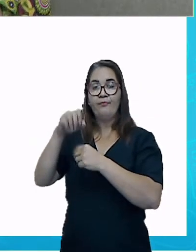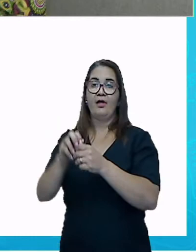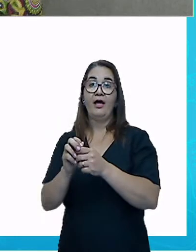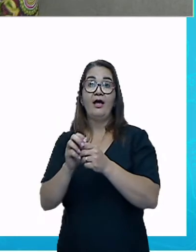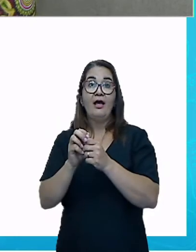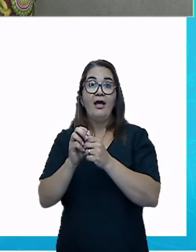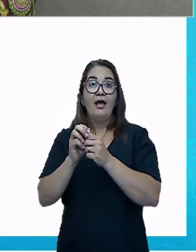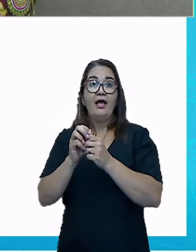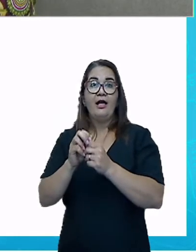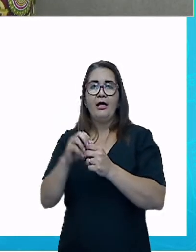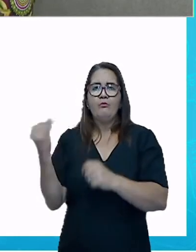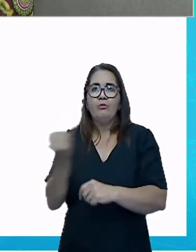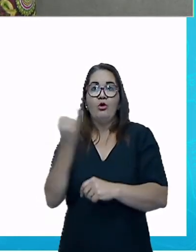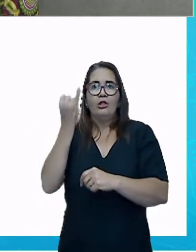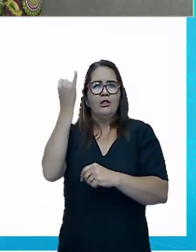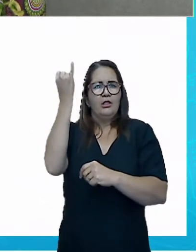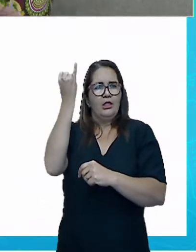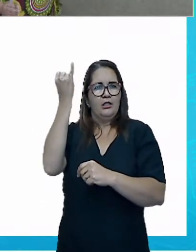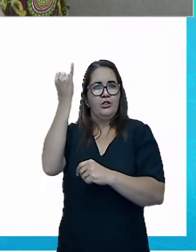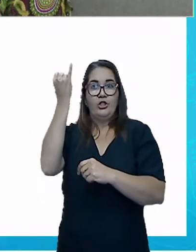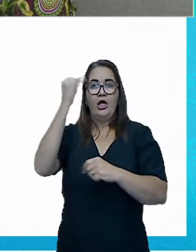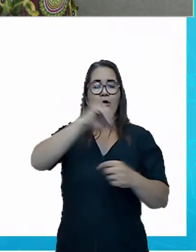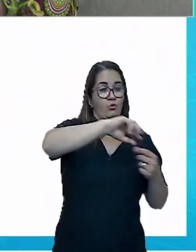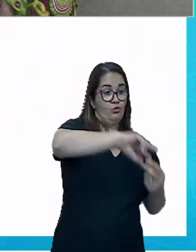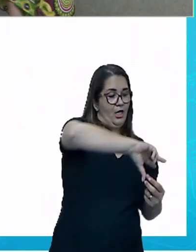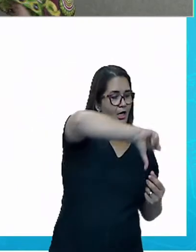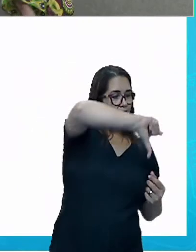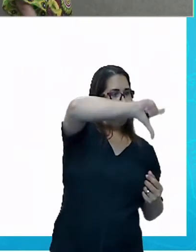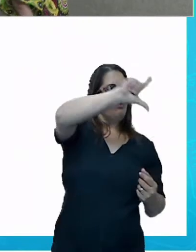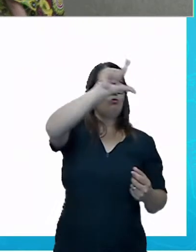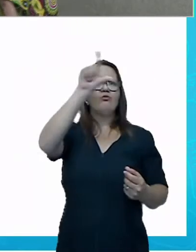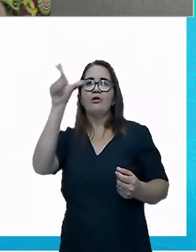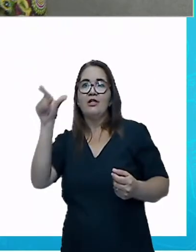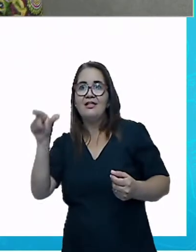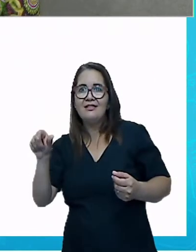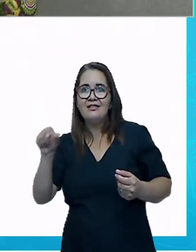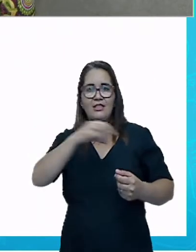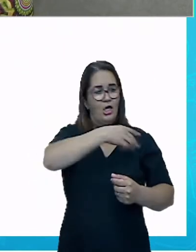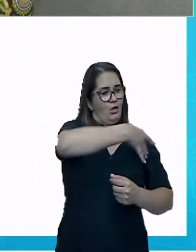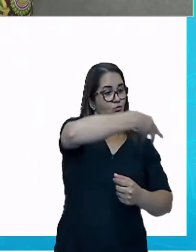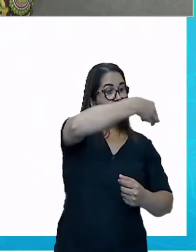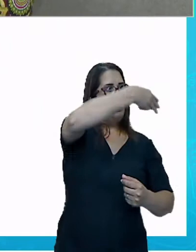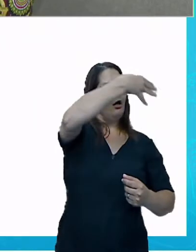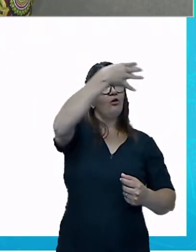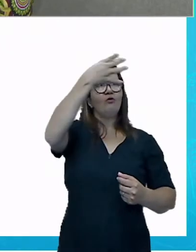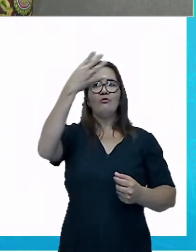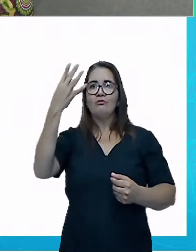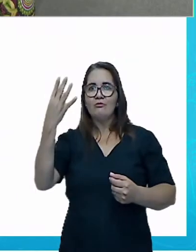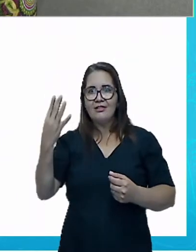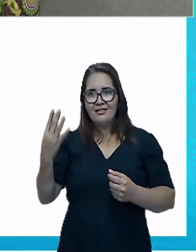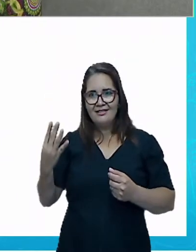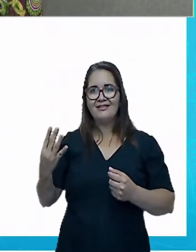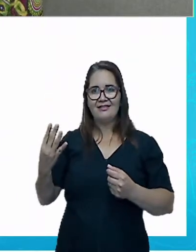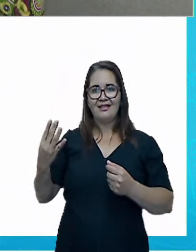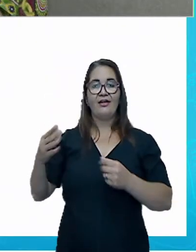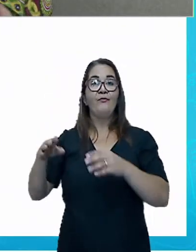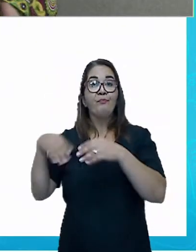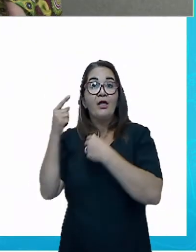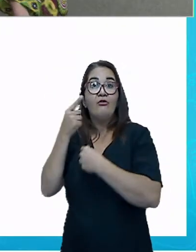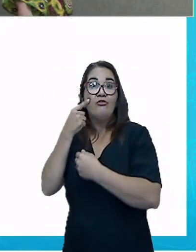Lemanjá, mares, mães dos orixás. Ogum é o deus da